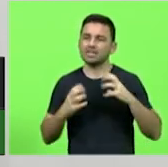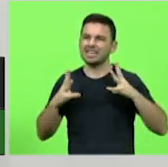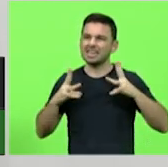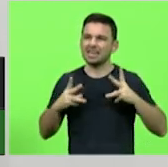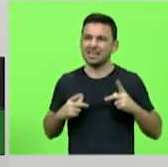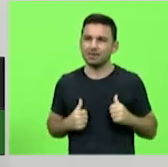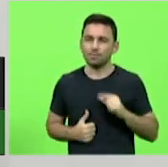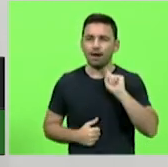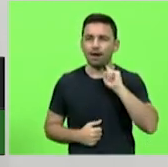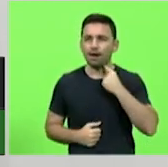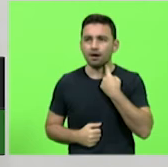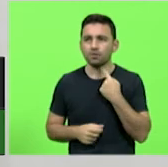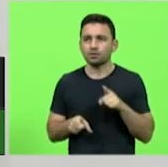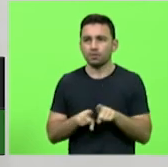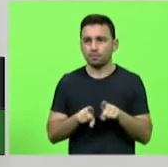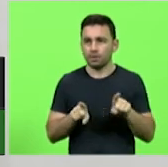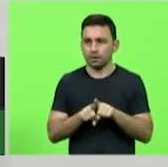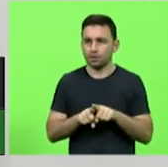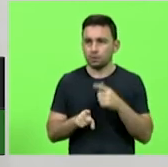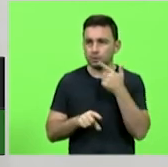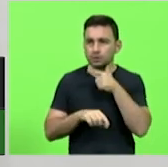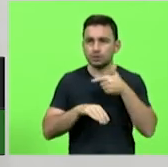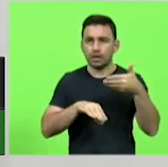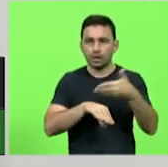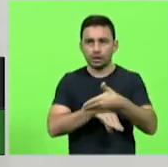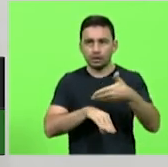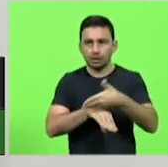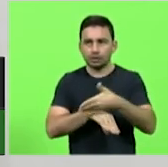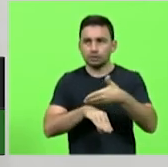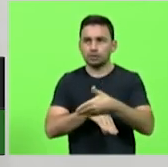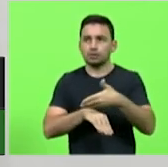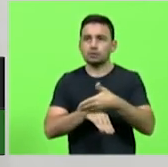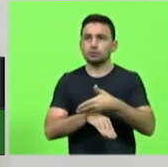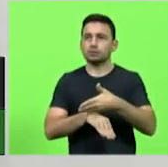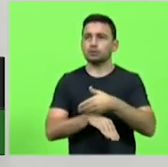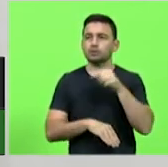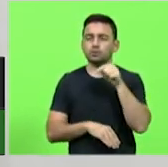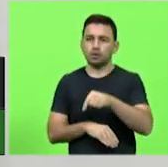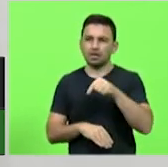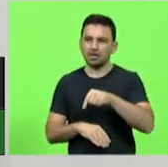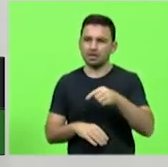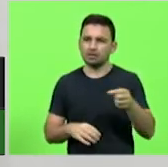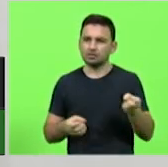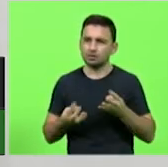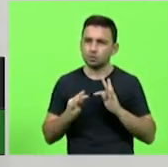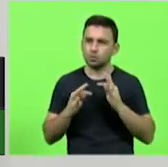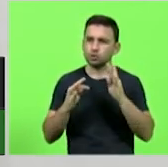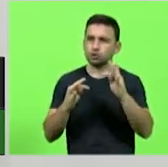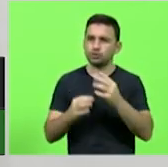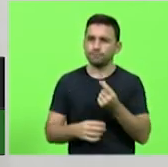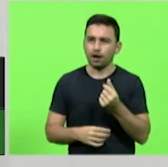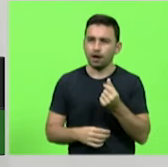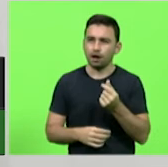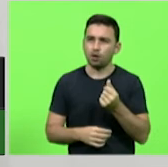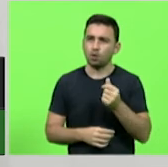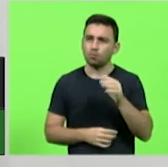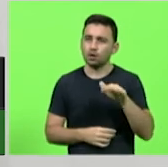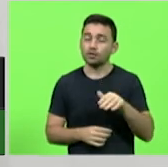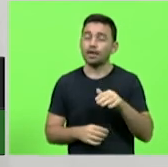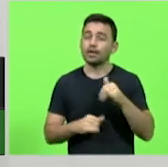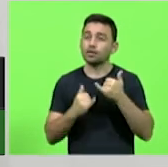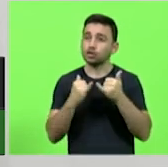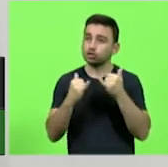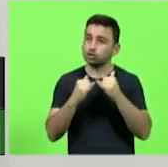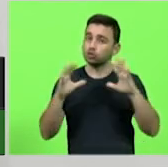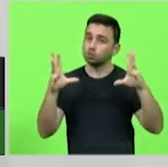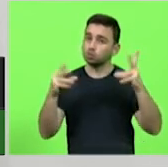todos. Assegurar o acesso confiável, sustentável, moderno e a preço acessível à energia para